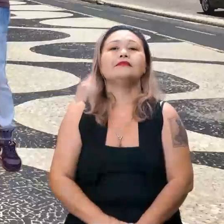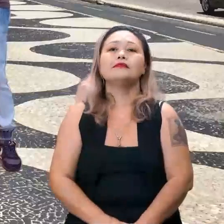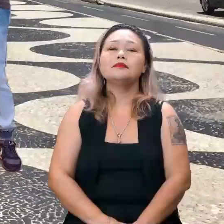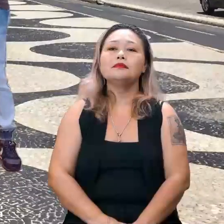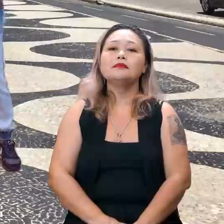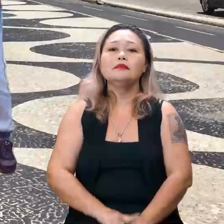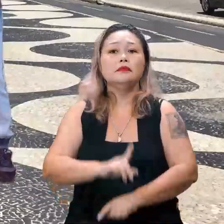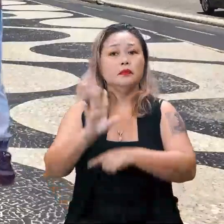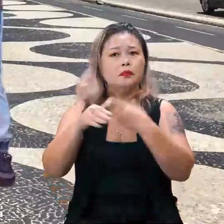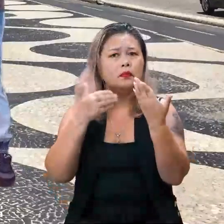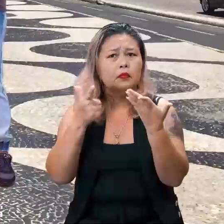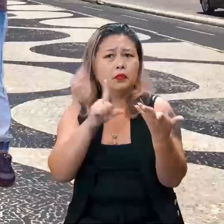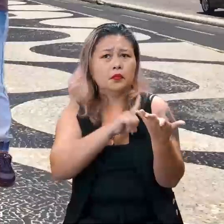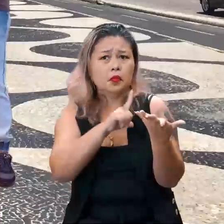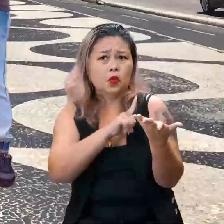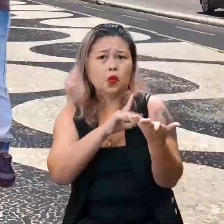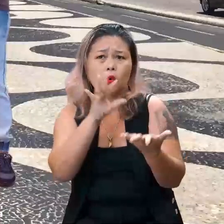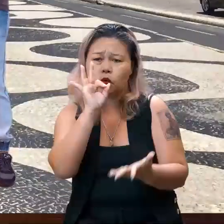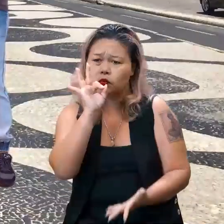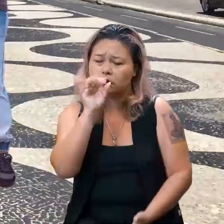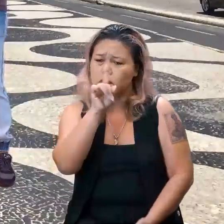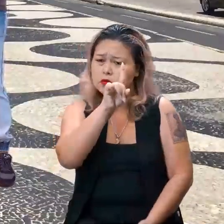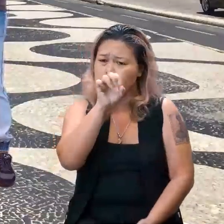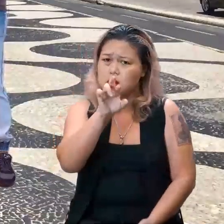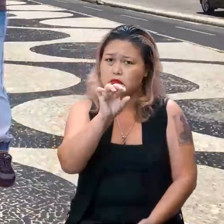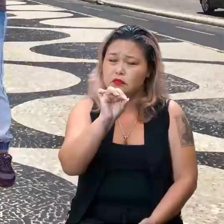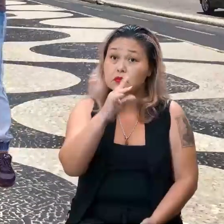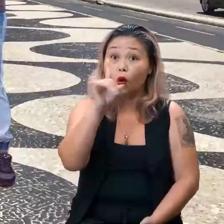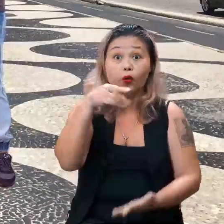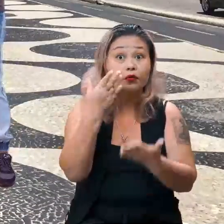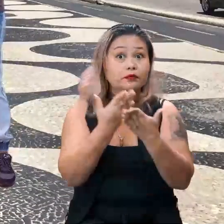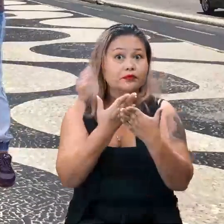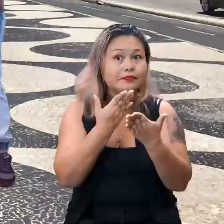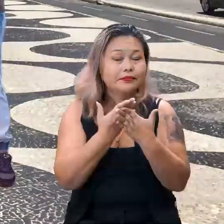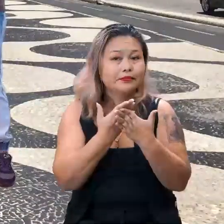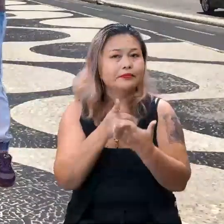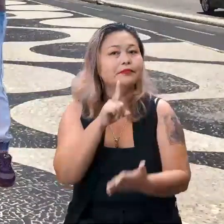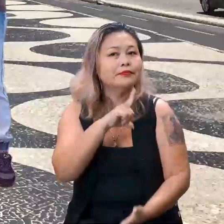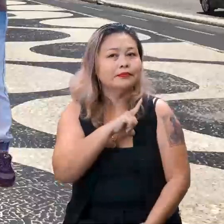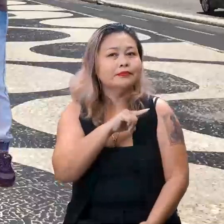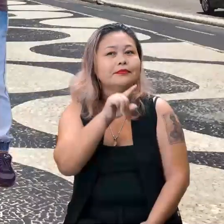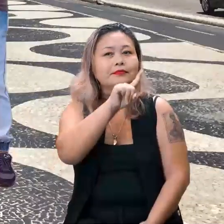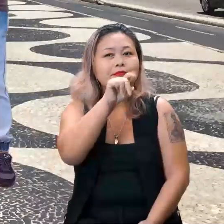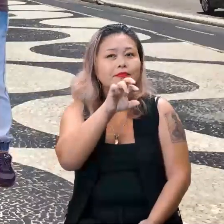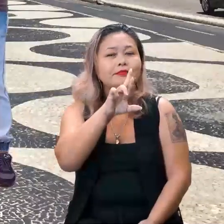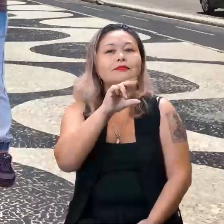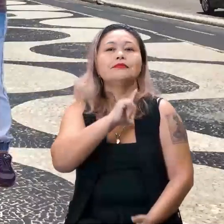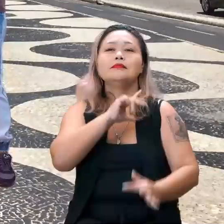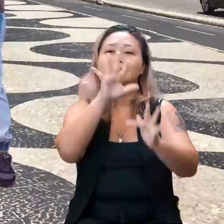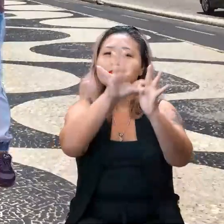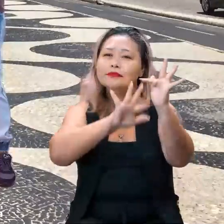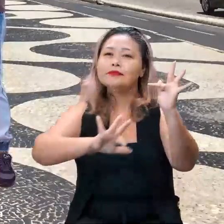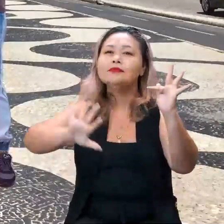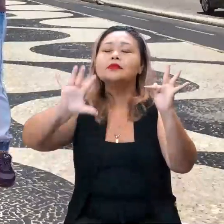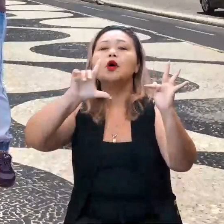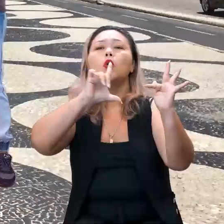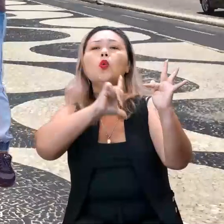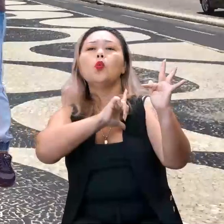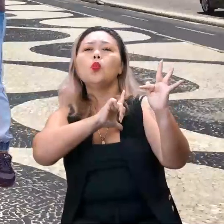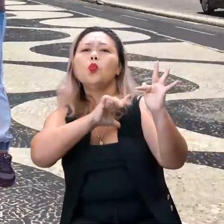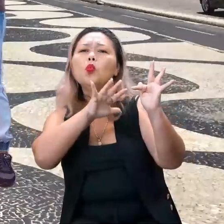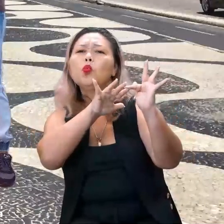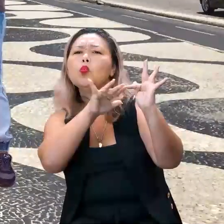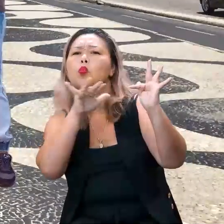ponto, se tem um zero, olha só, estou estudando. Se tem um zero, eu lembrei que no gráfico, quando toca